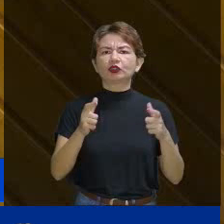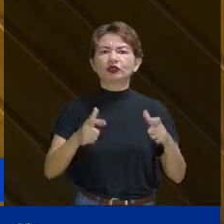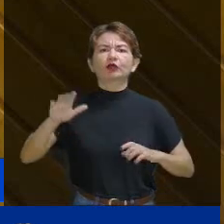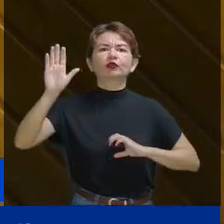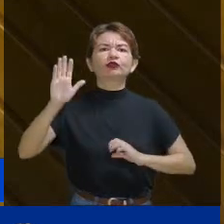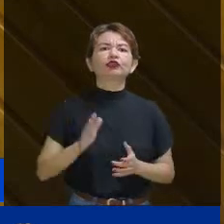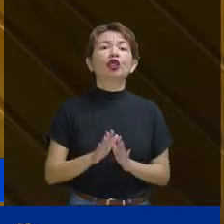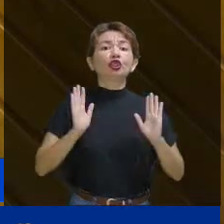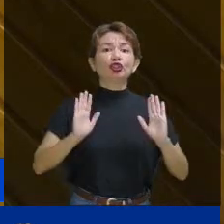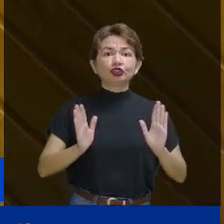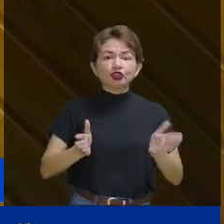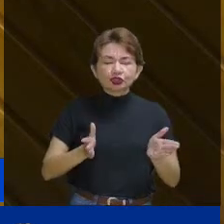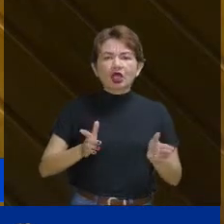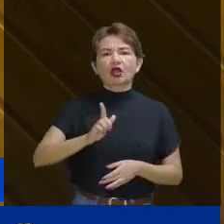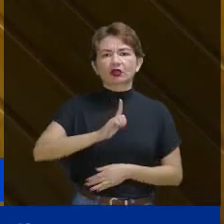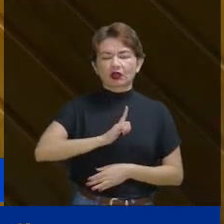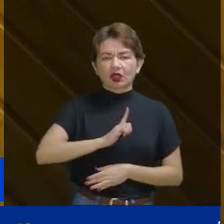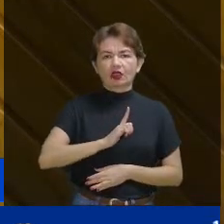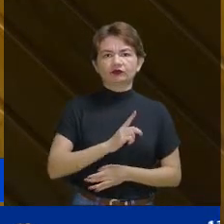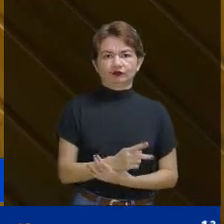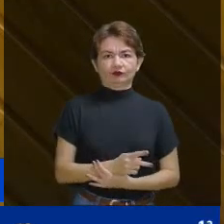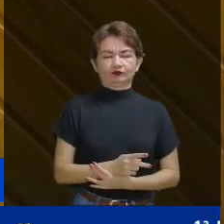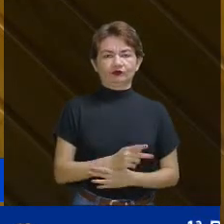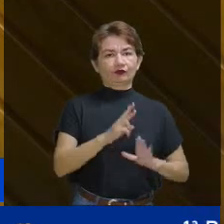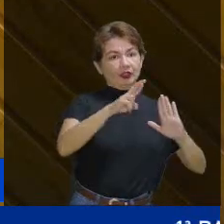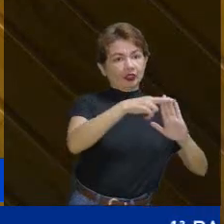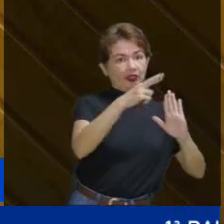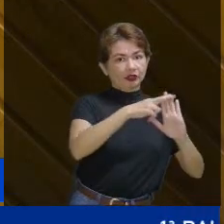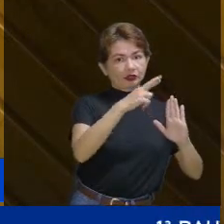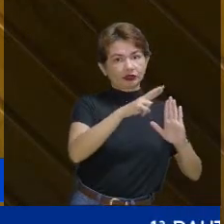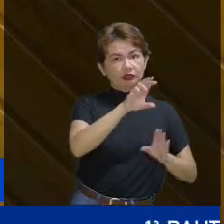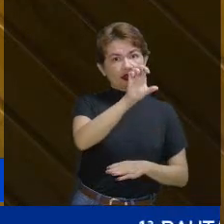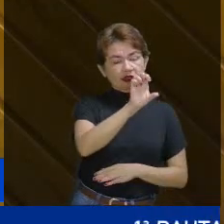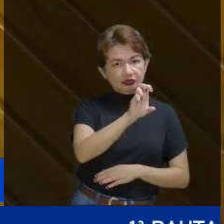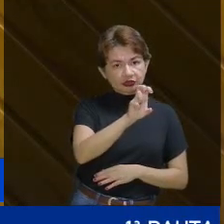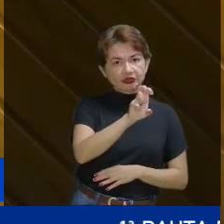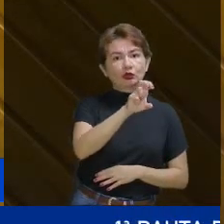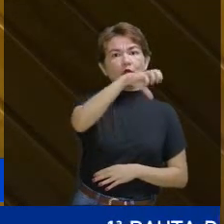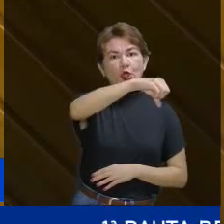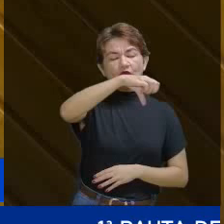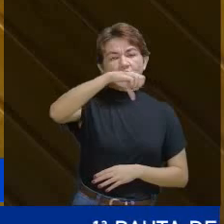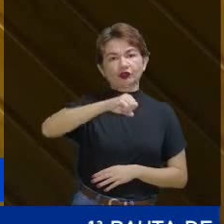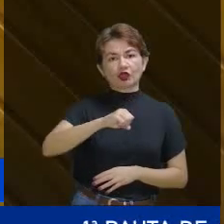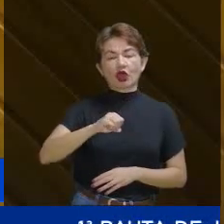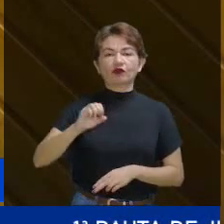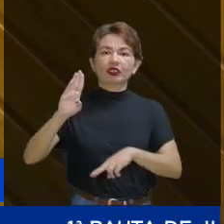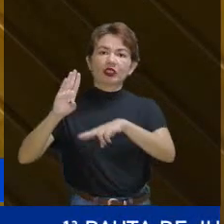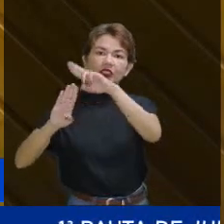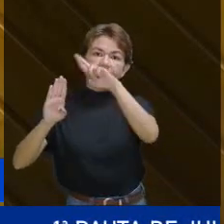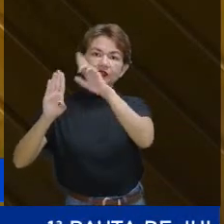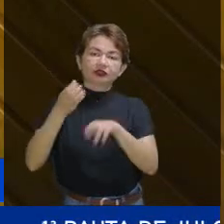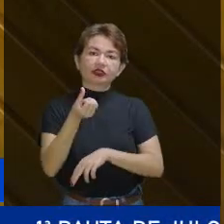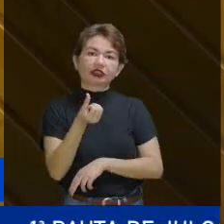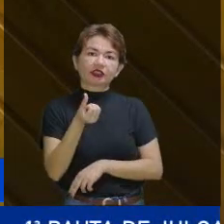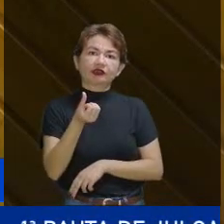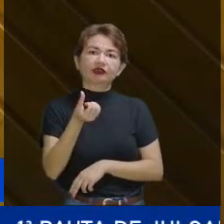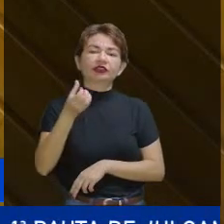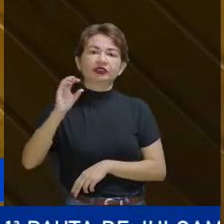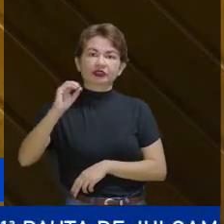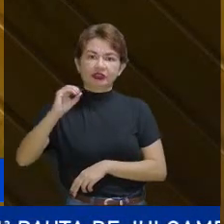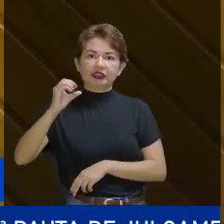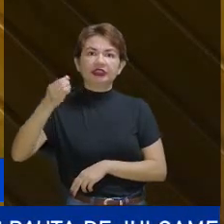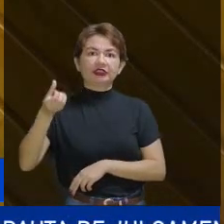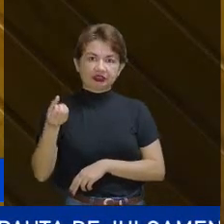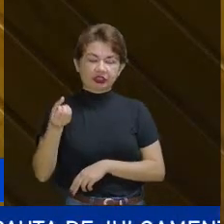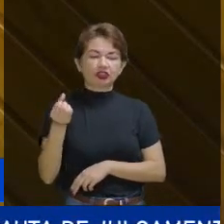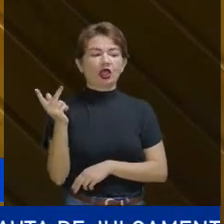vigor, estavam em vigência a resolução 599 e a resolução